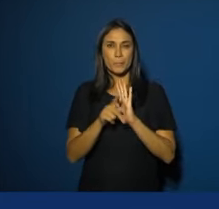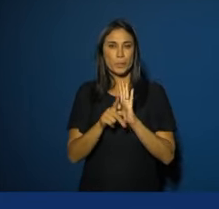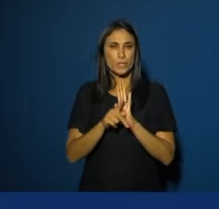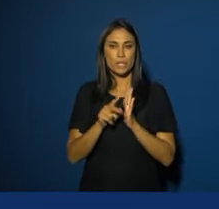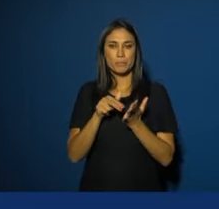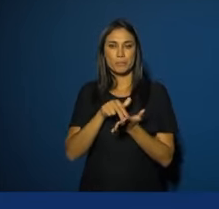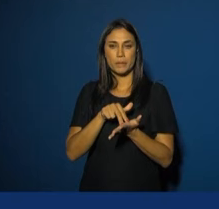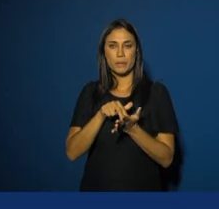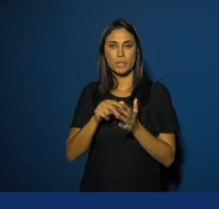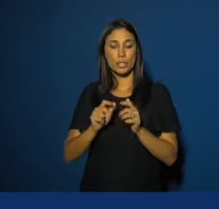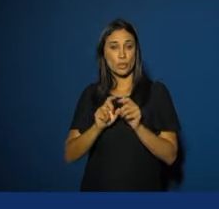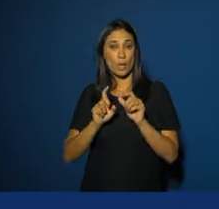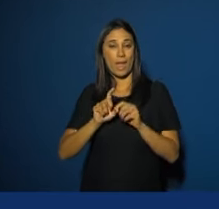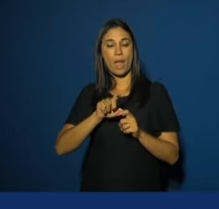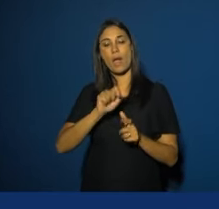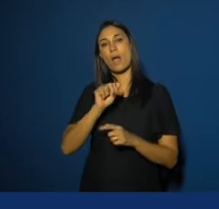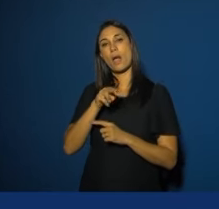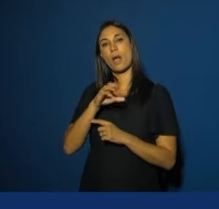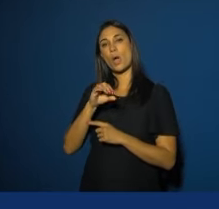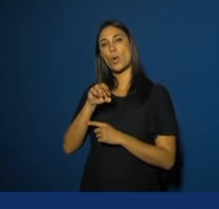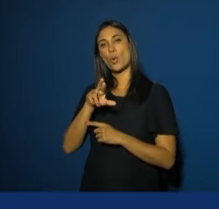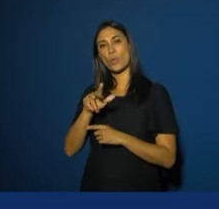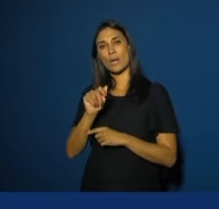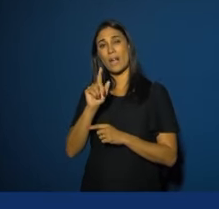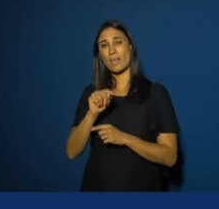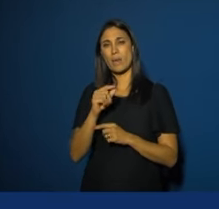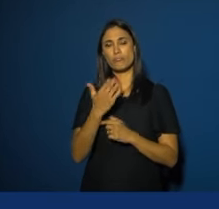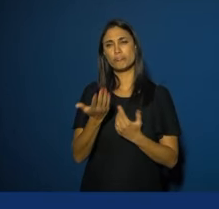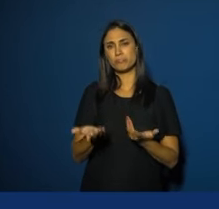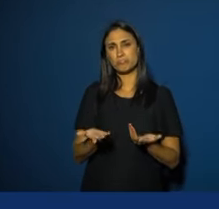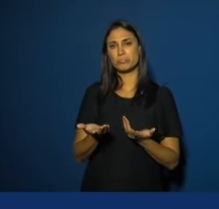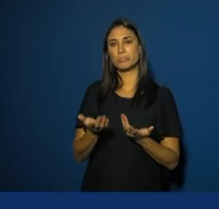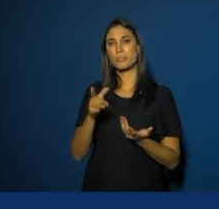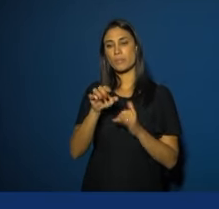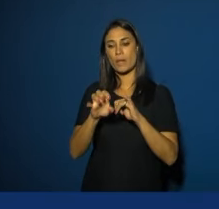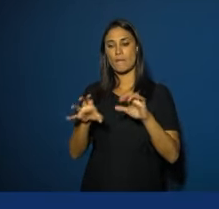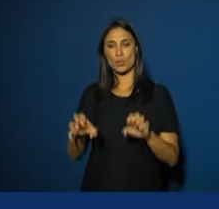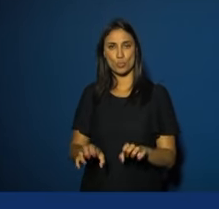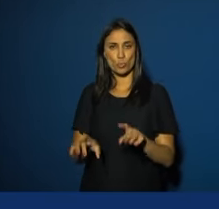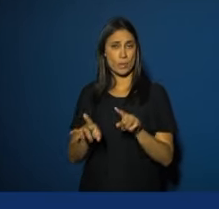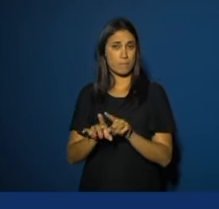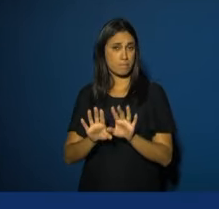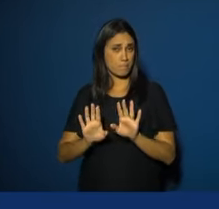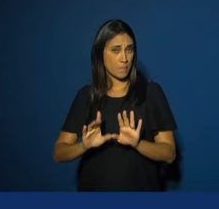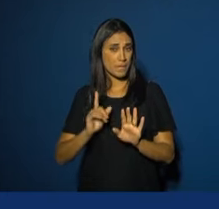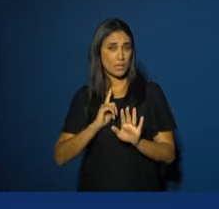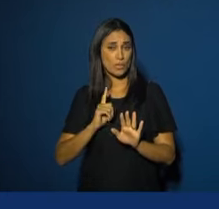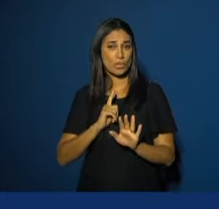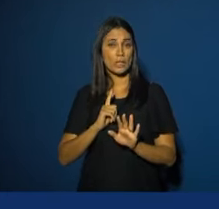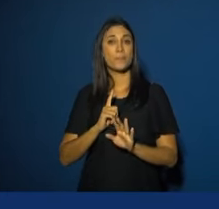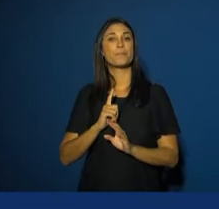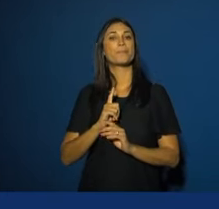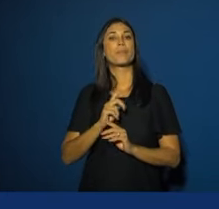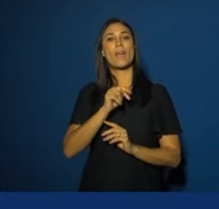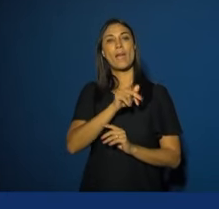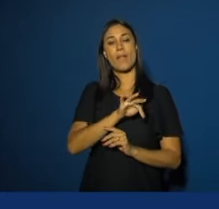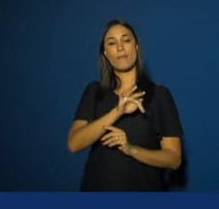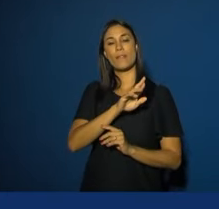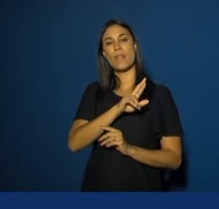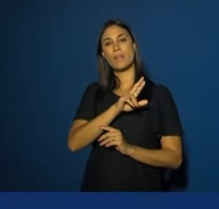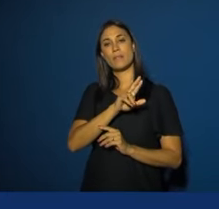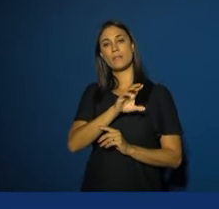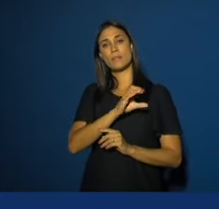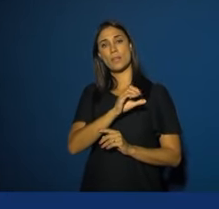projeto termoelétrico âncora, que amortiza aquela infraestrutura. Então, nós temos um FSRU, né, que é um